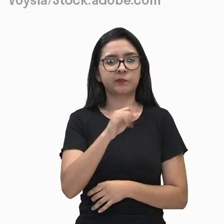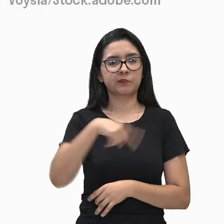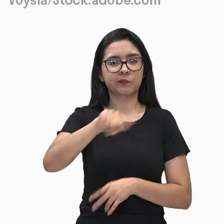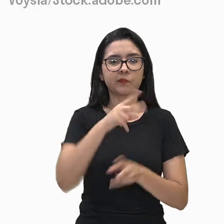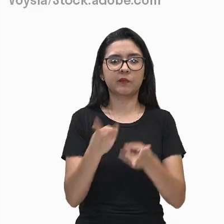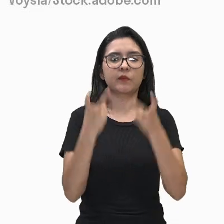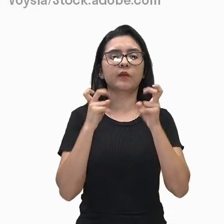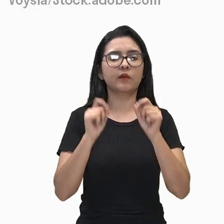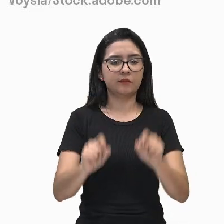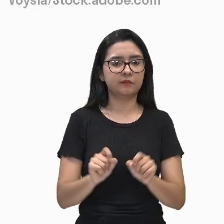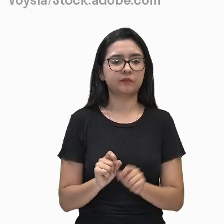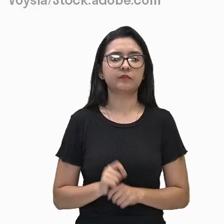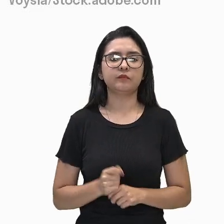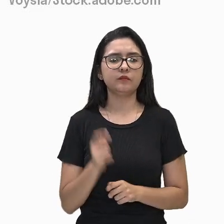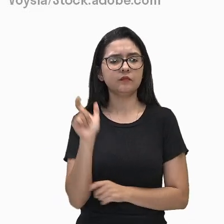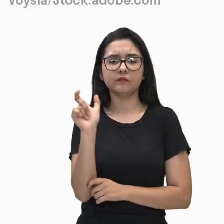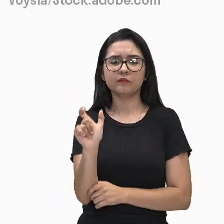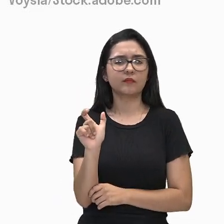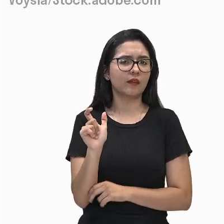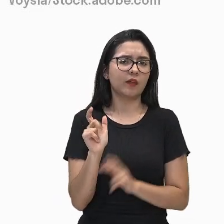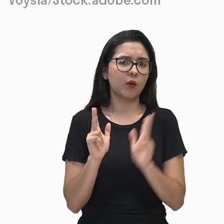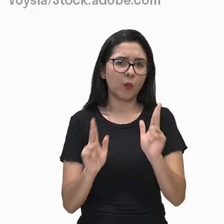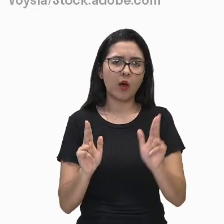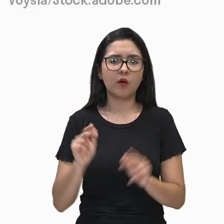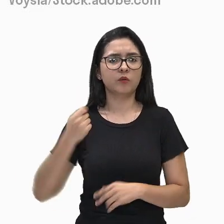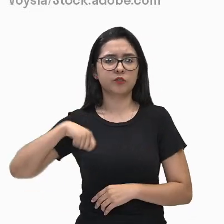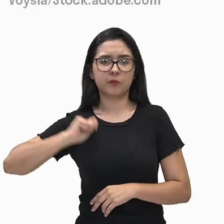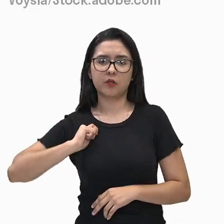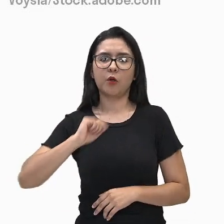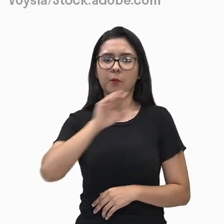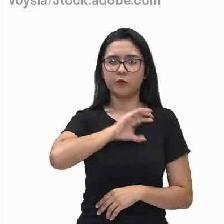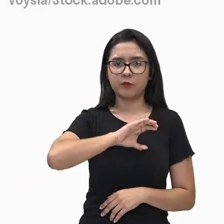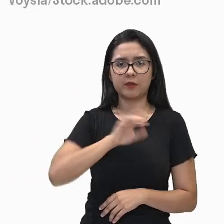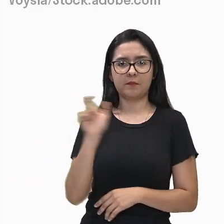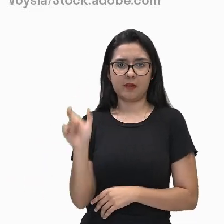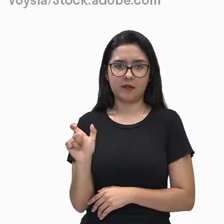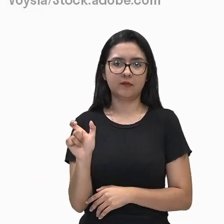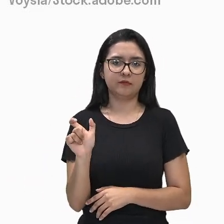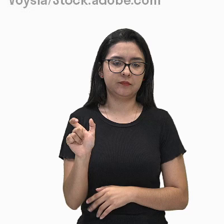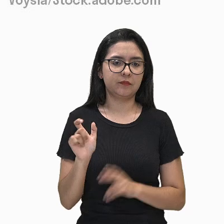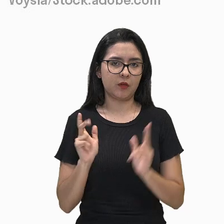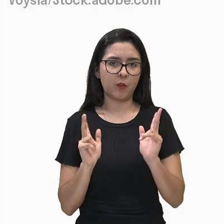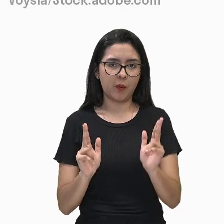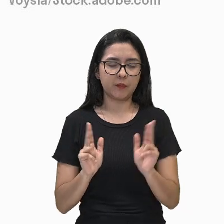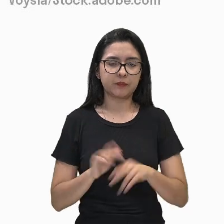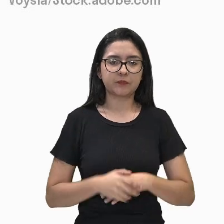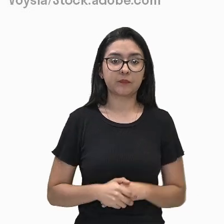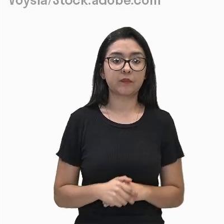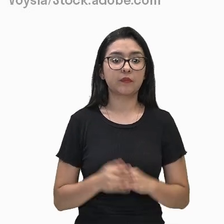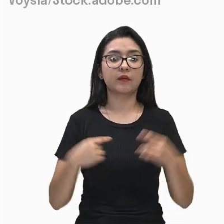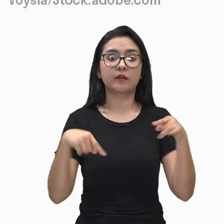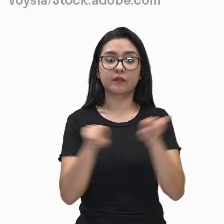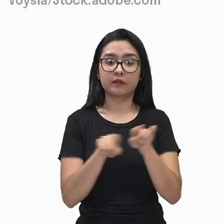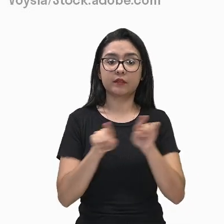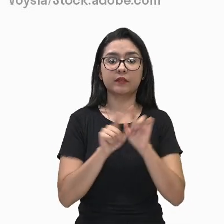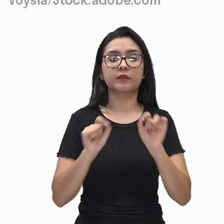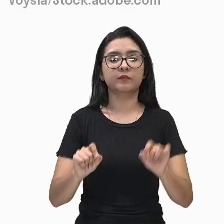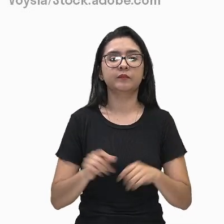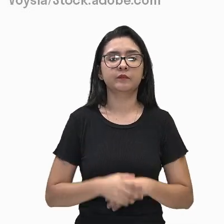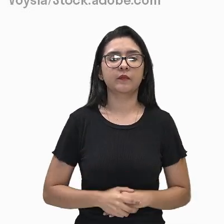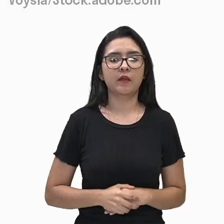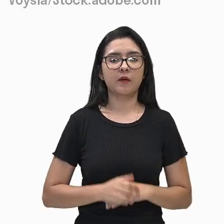se escreve da mesma forma, tanto no português quanto no espanhol. Nós teremos o